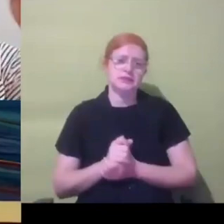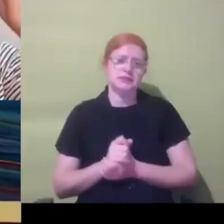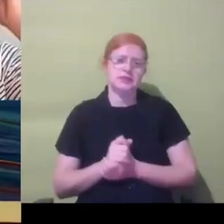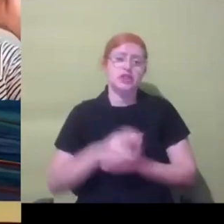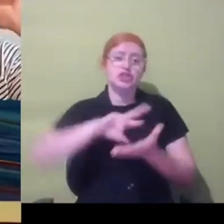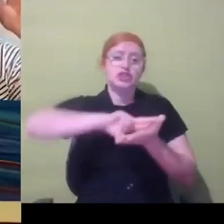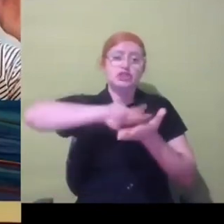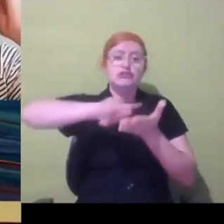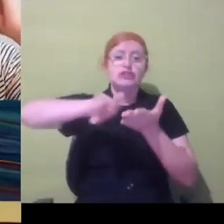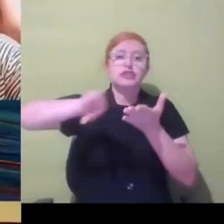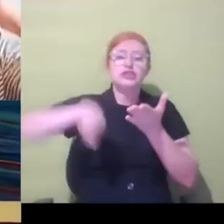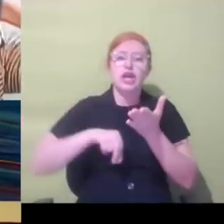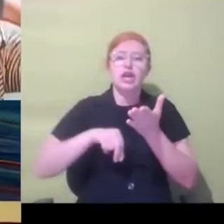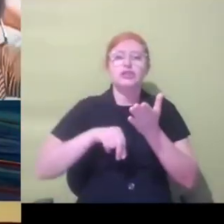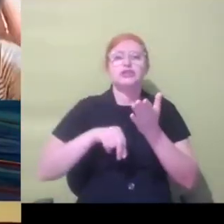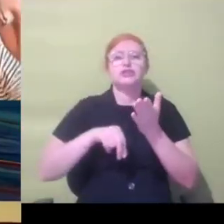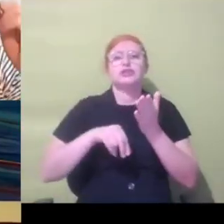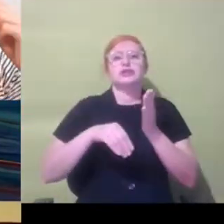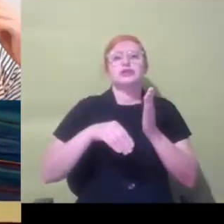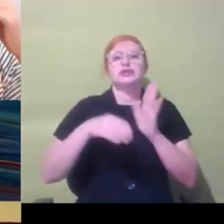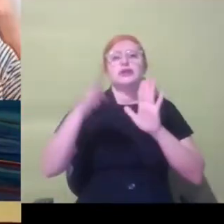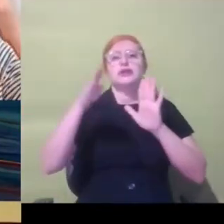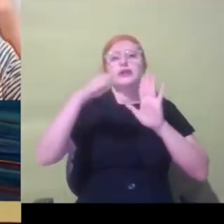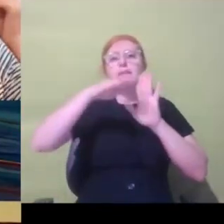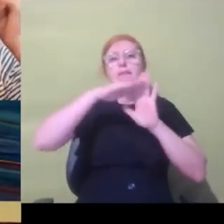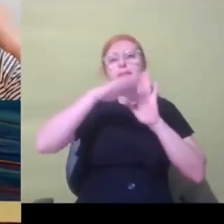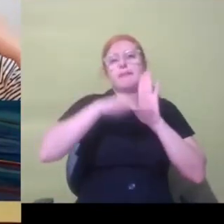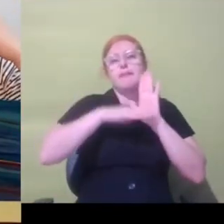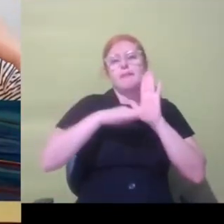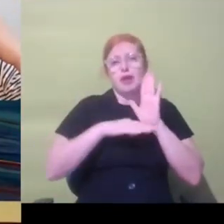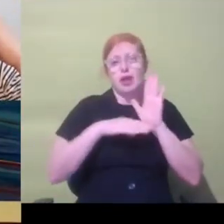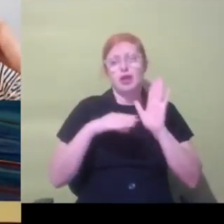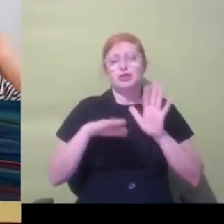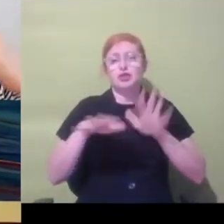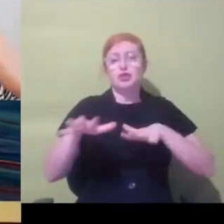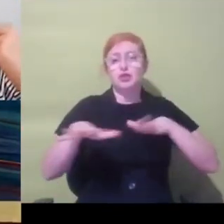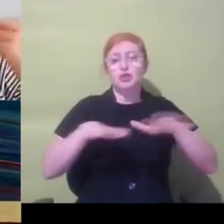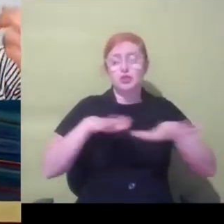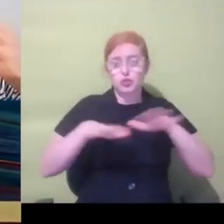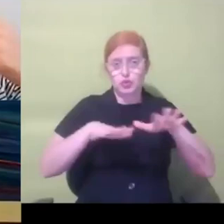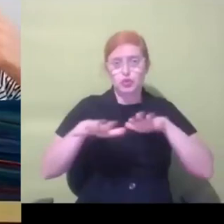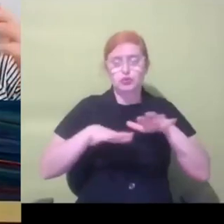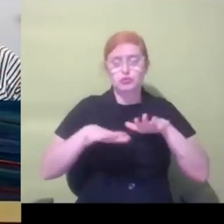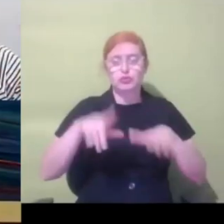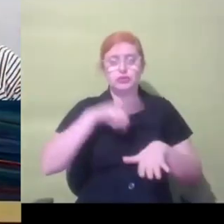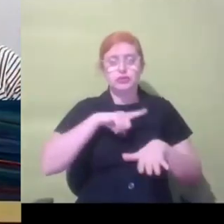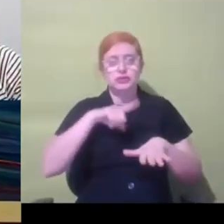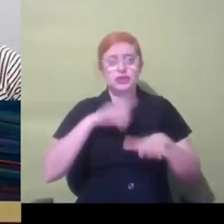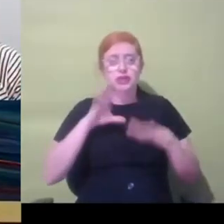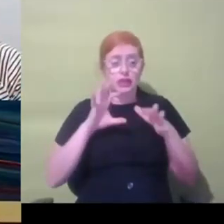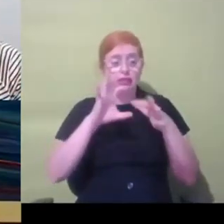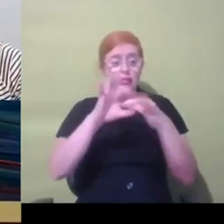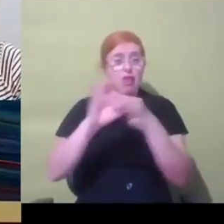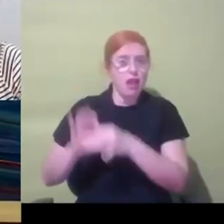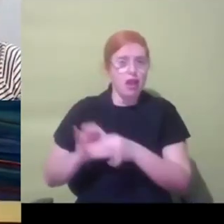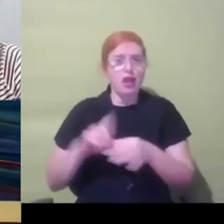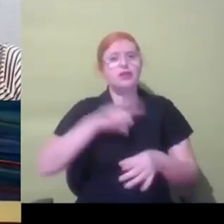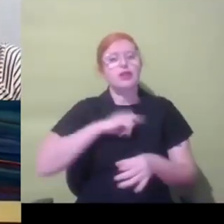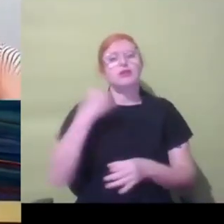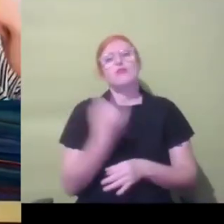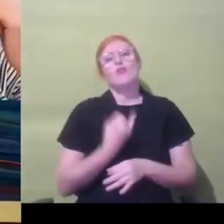da diversidade de pautas que o nosso movimento abarca e como essas pautas elas estão interligadas e elas têm importância em